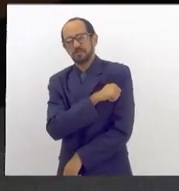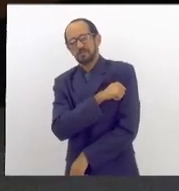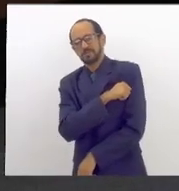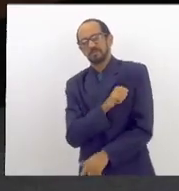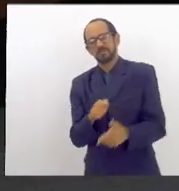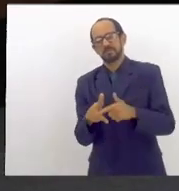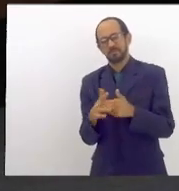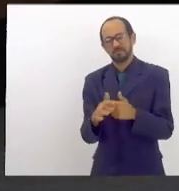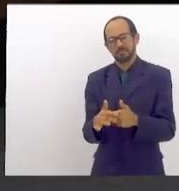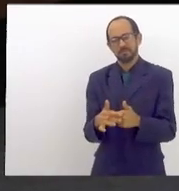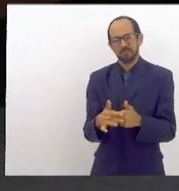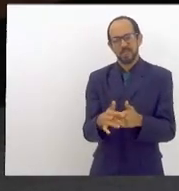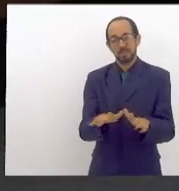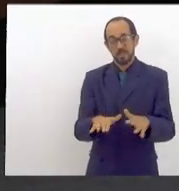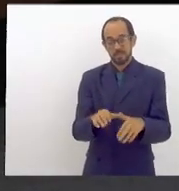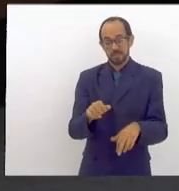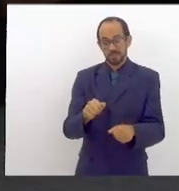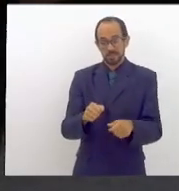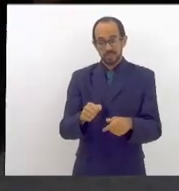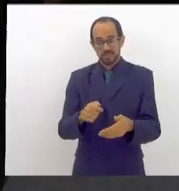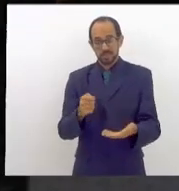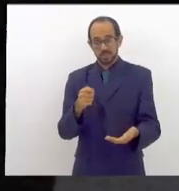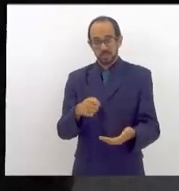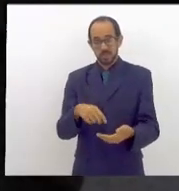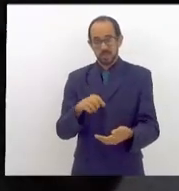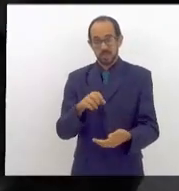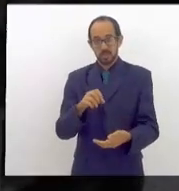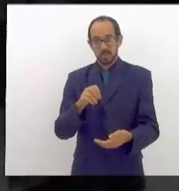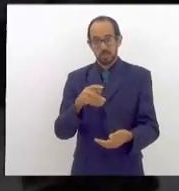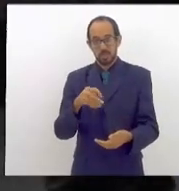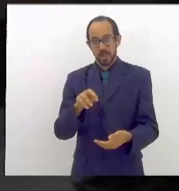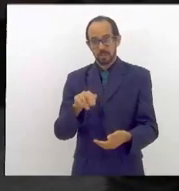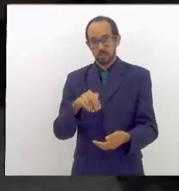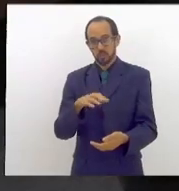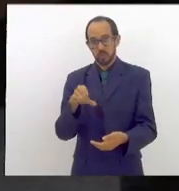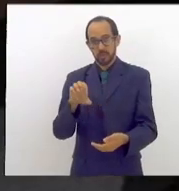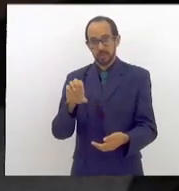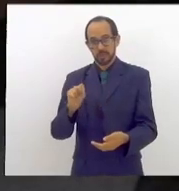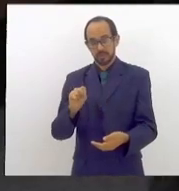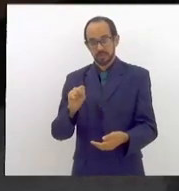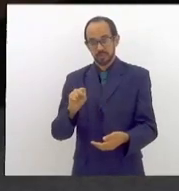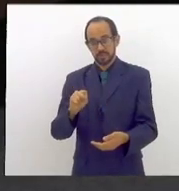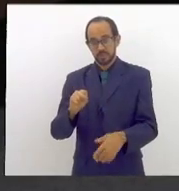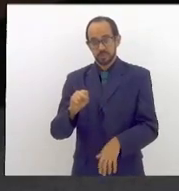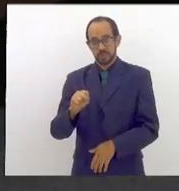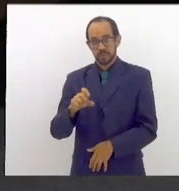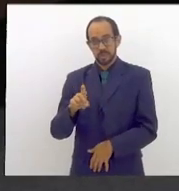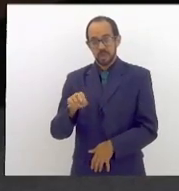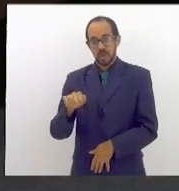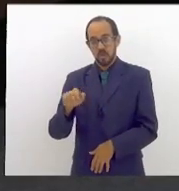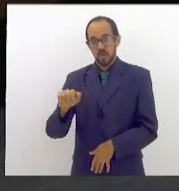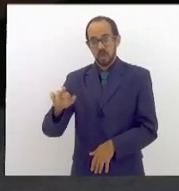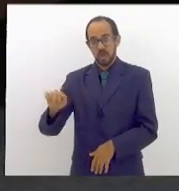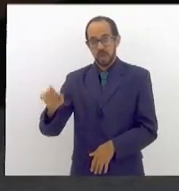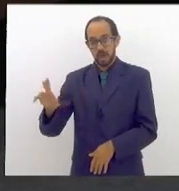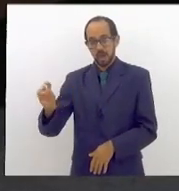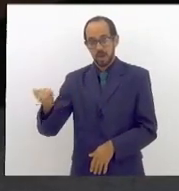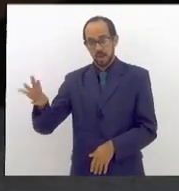dela é de 2014 até 2017 acrescido da operação Luxemburgo de 2018